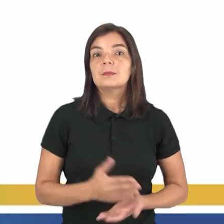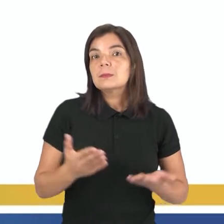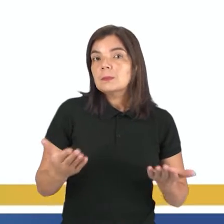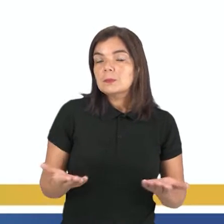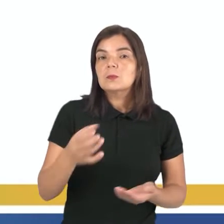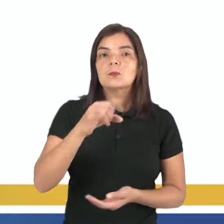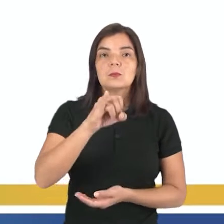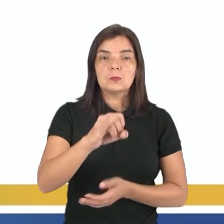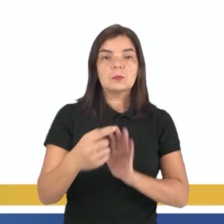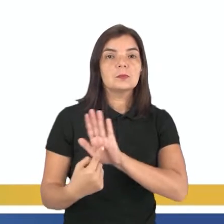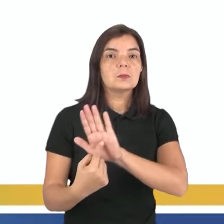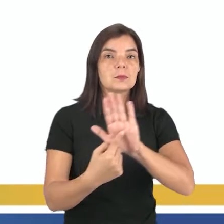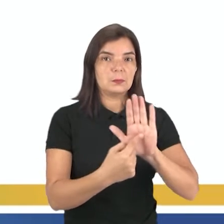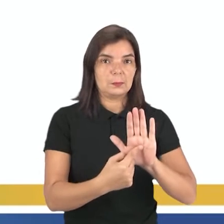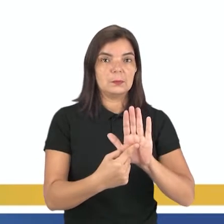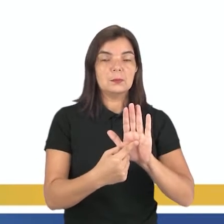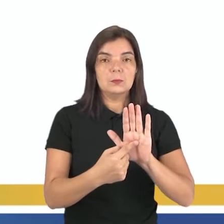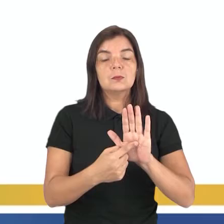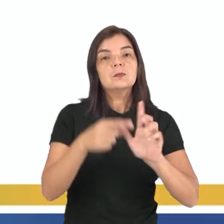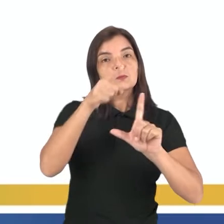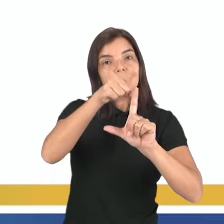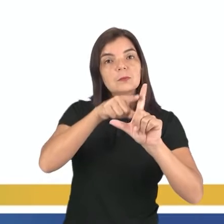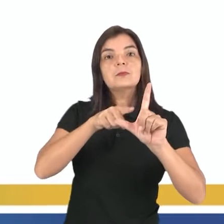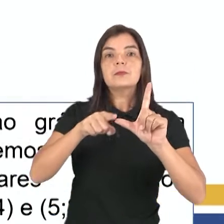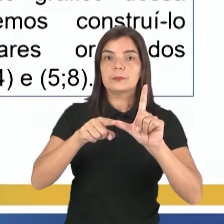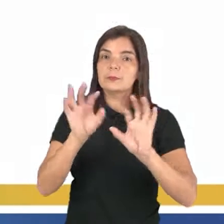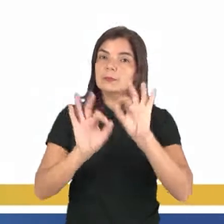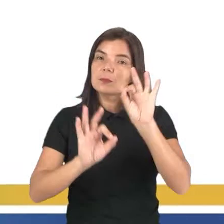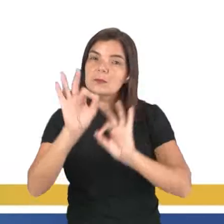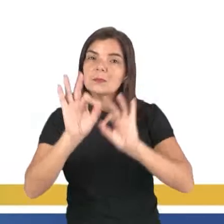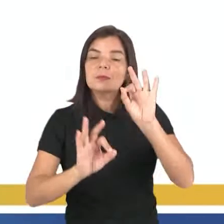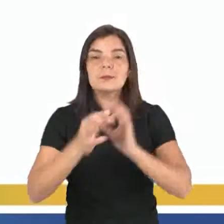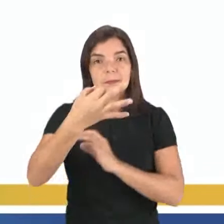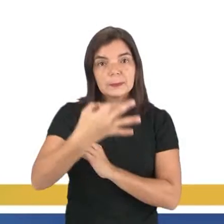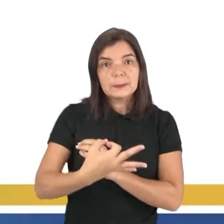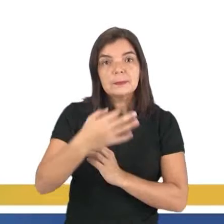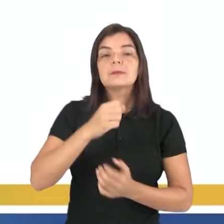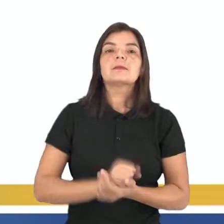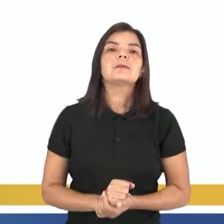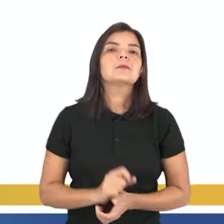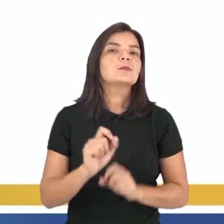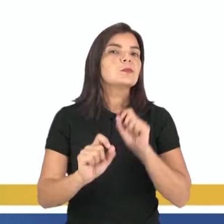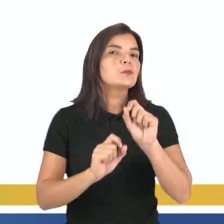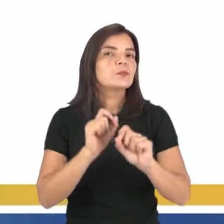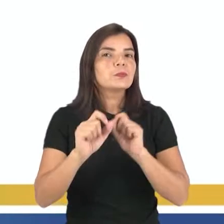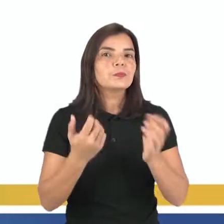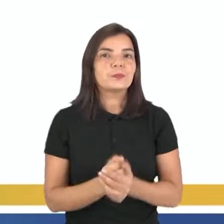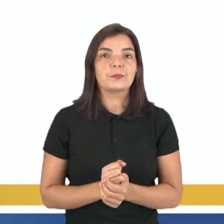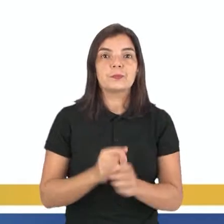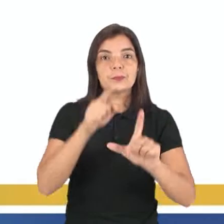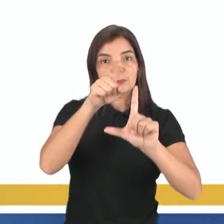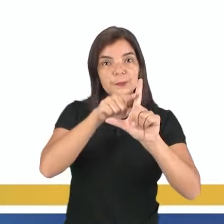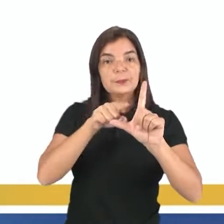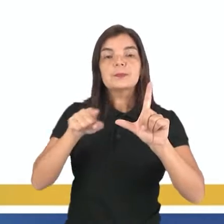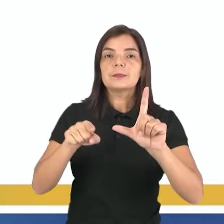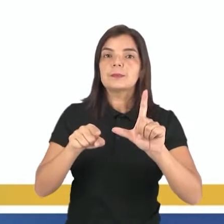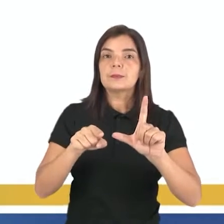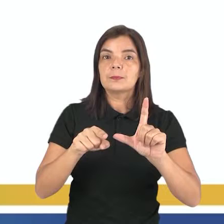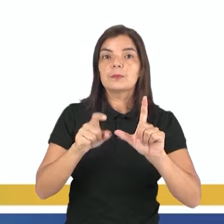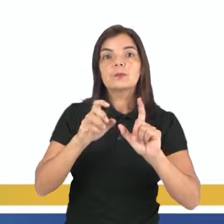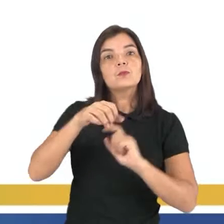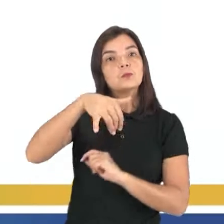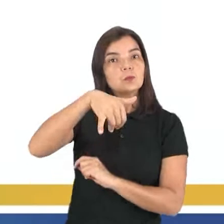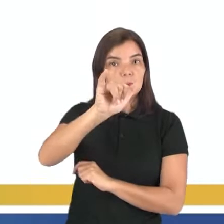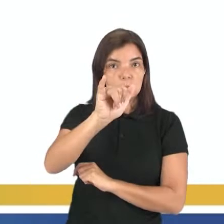Então, se a gente representar esses pontos no plano, a gente vai montar o gráfico, certo? Que seria esse gráficozinho aí. O eixo